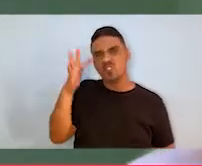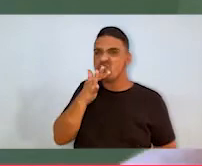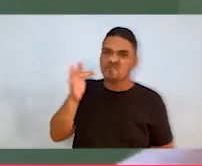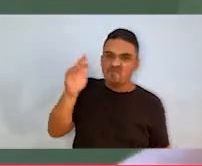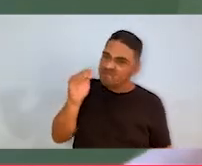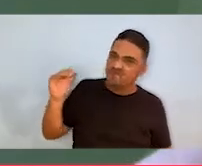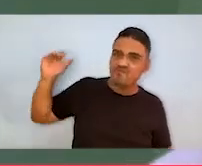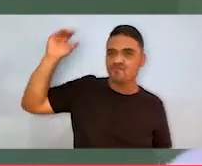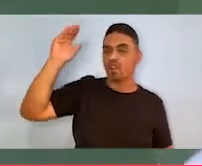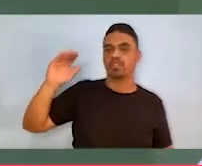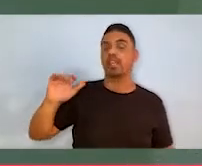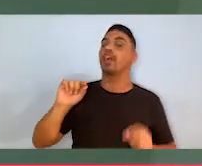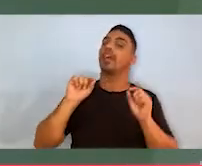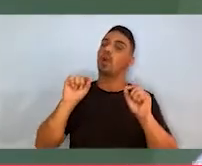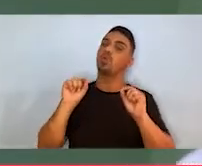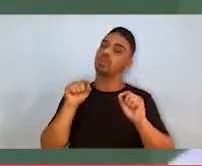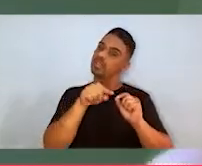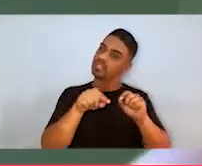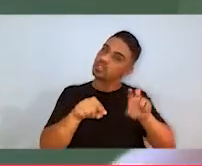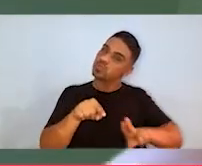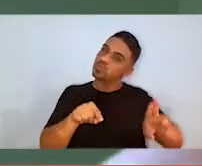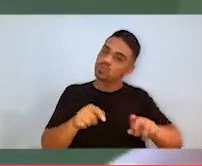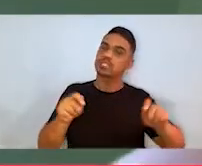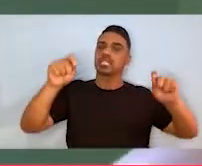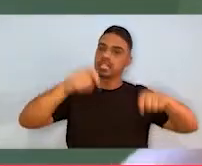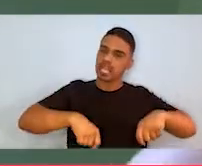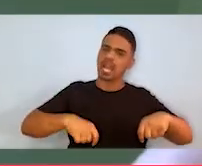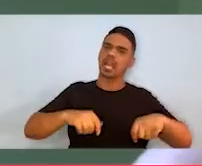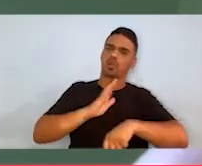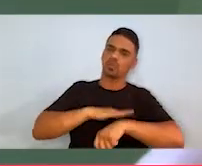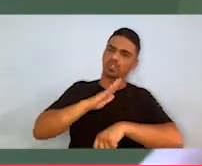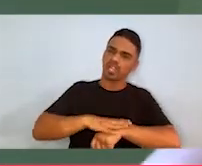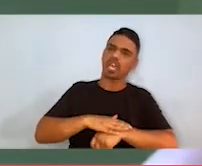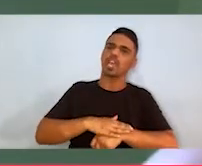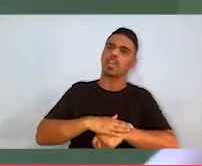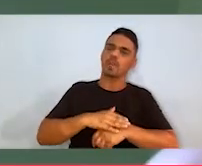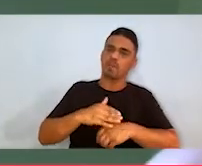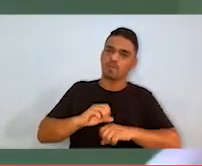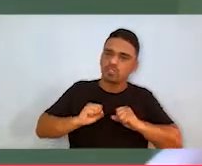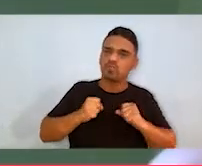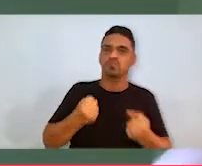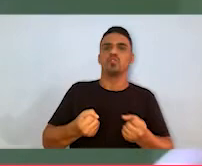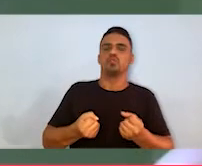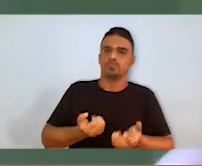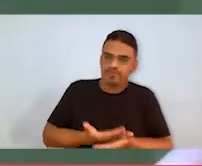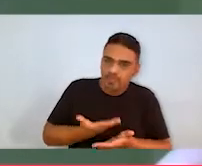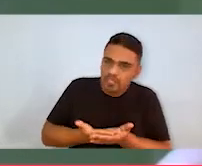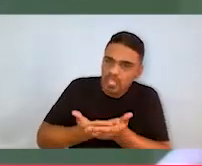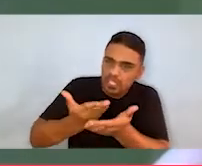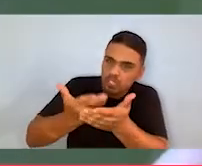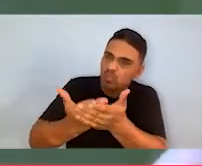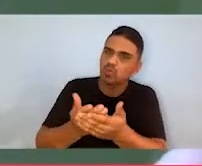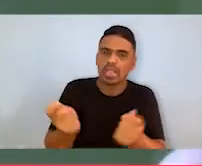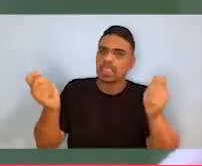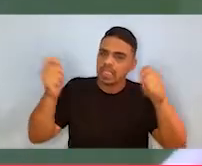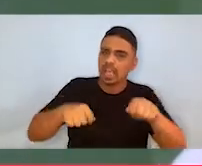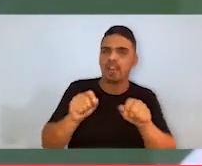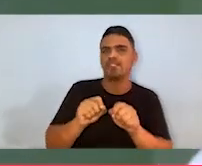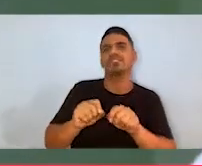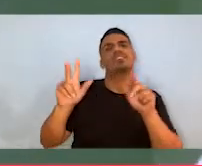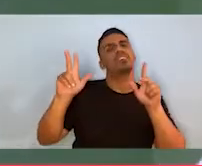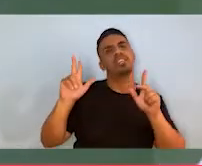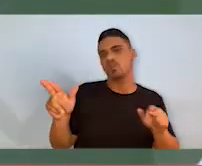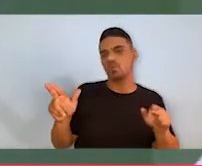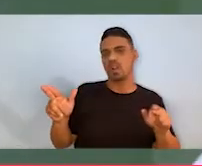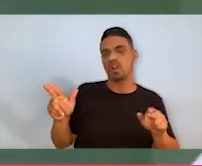Pixel Art te permite fazer. Com o tempo, com a dedicação, com o estudo, você conseguiria fazer a mesma coisa. Tem arte que eu